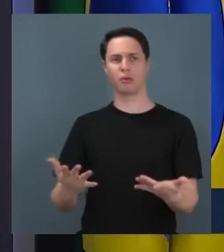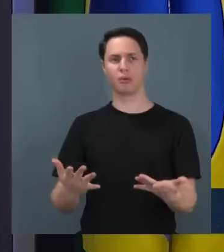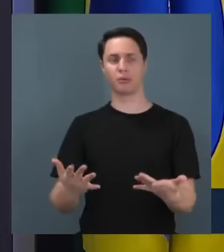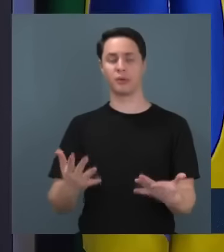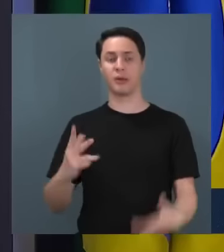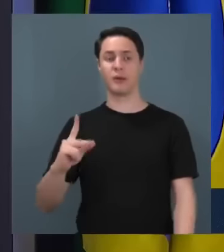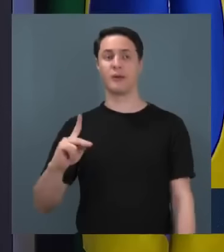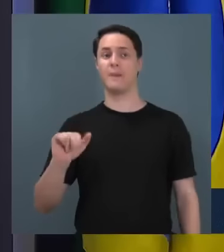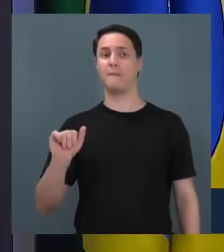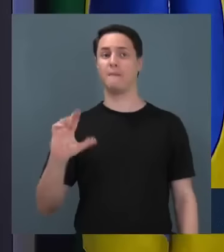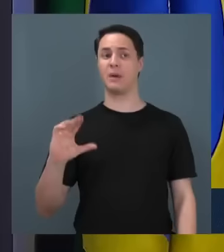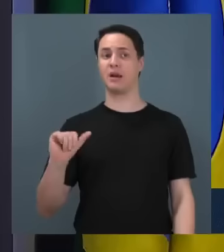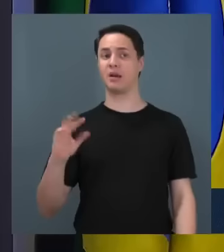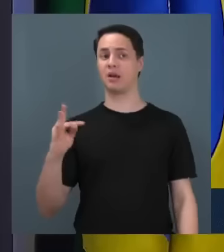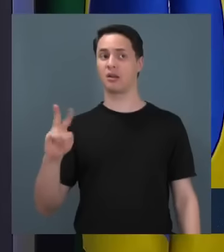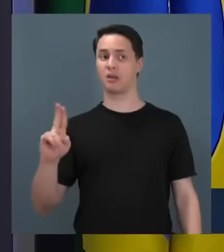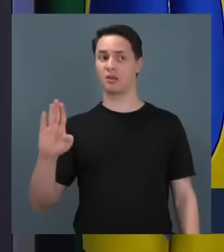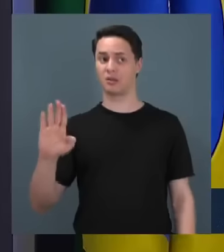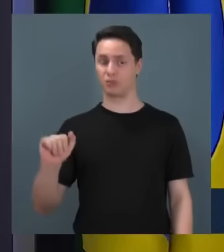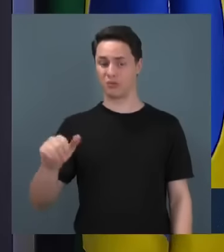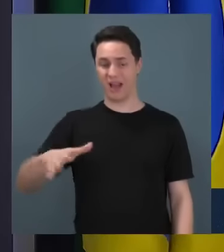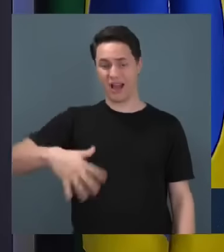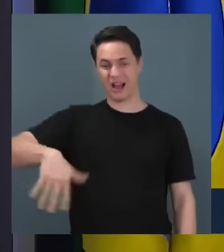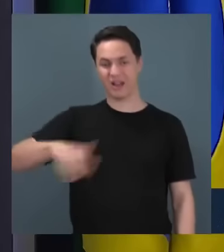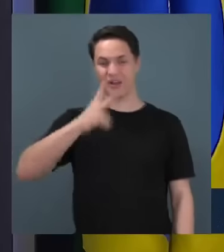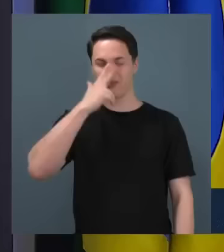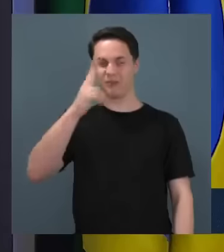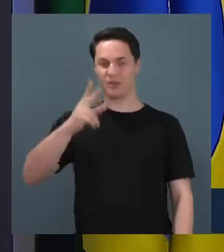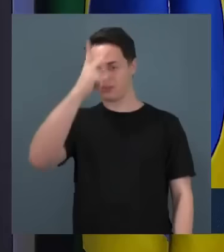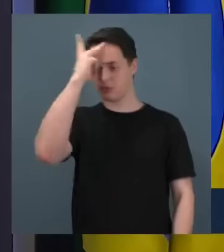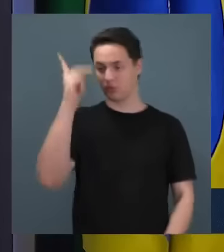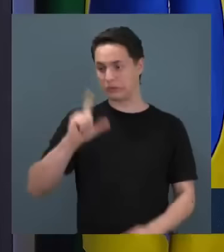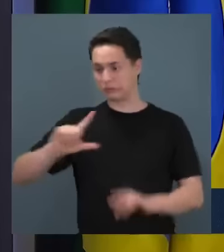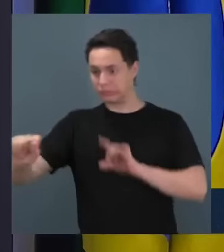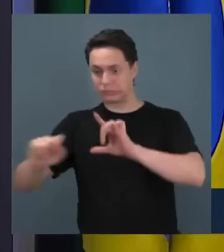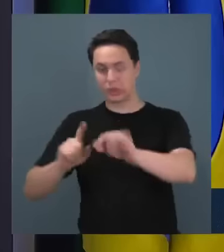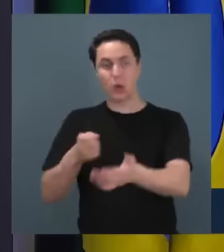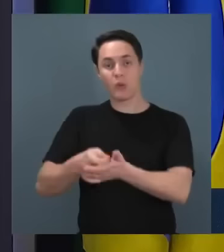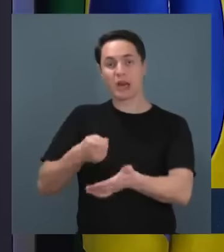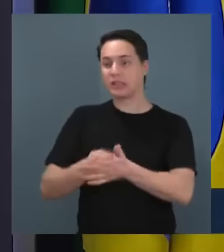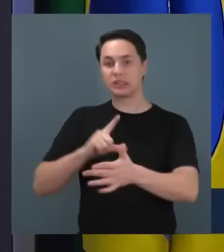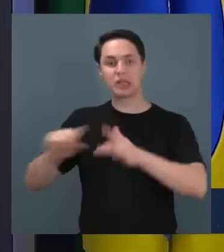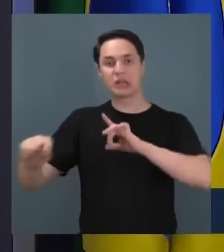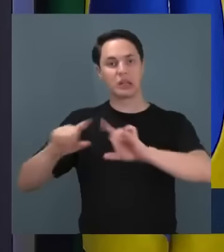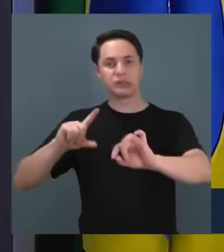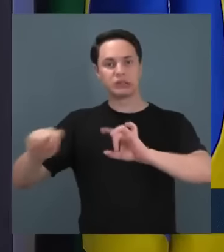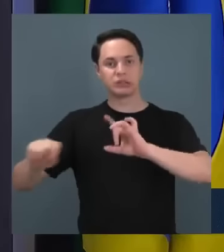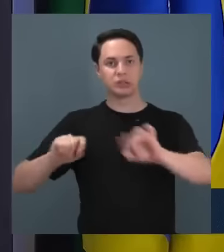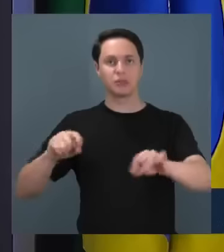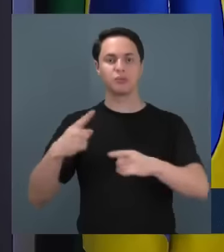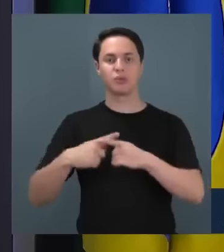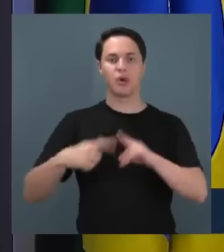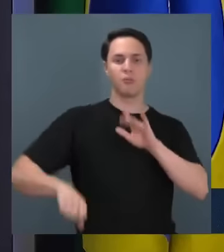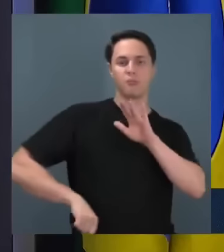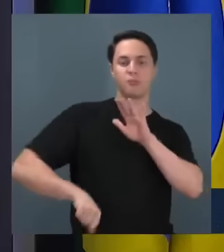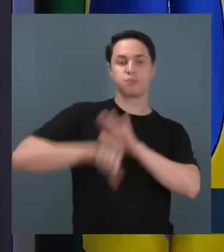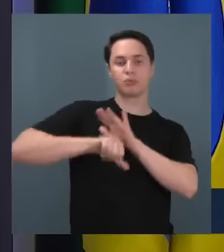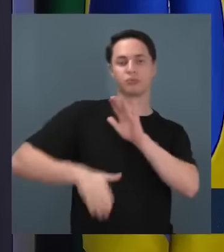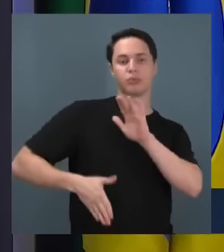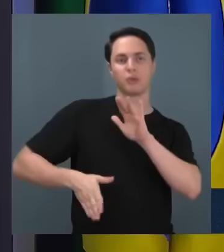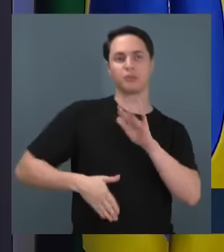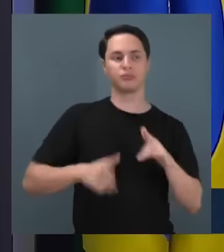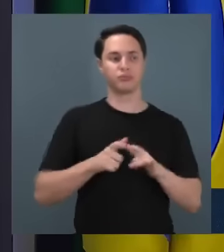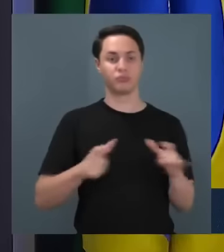diversas áreas se transformaram em zonas de desocupação forçada. Em Uirapoanga, famílias